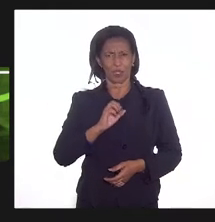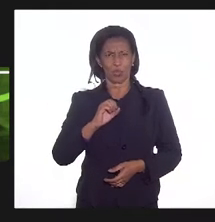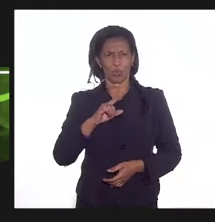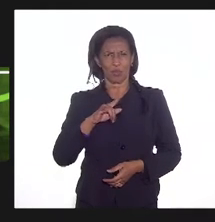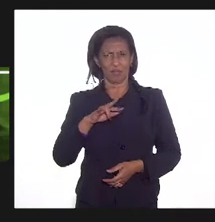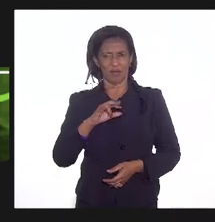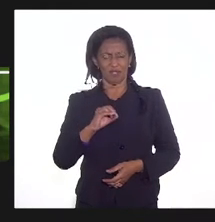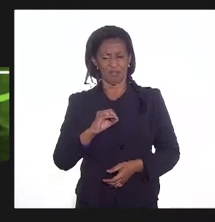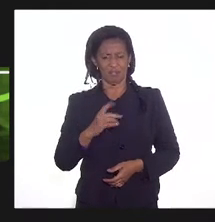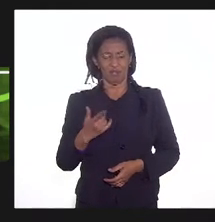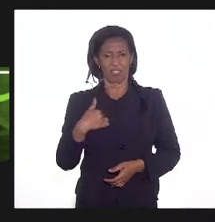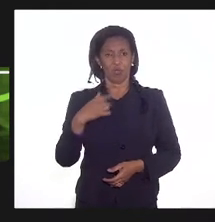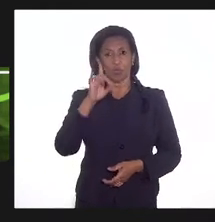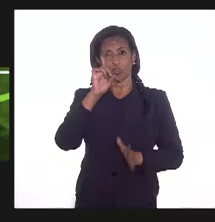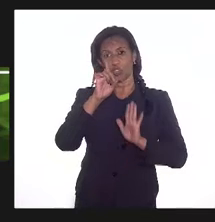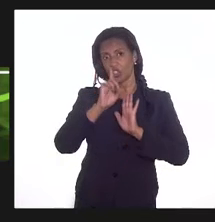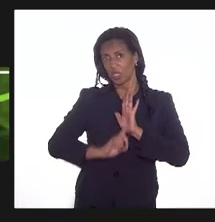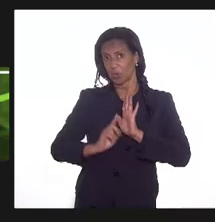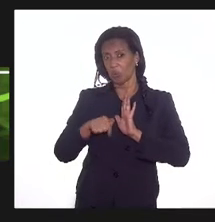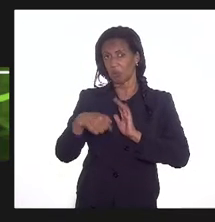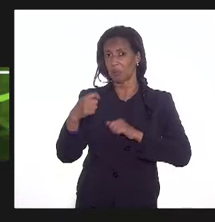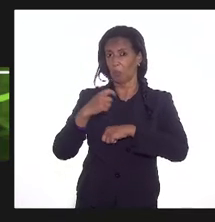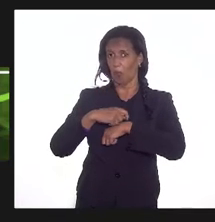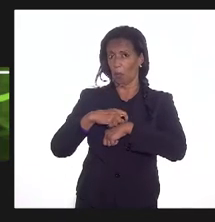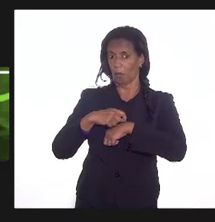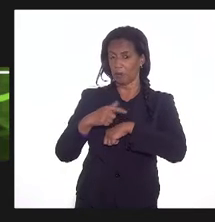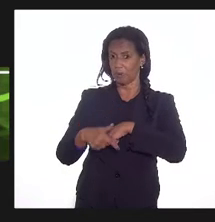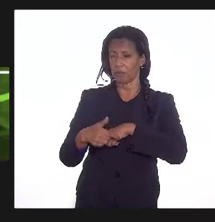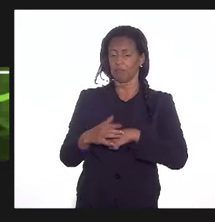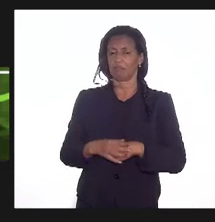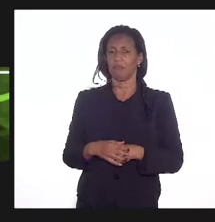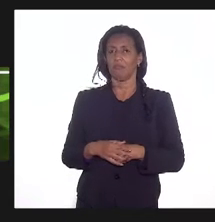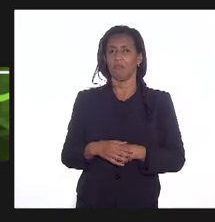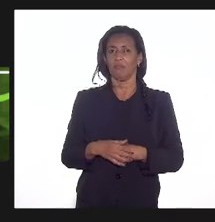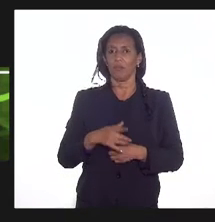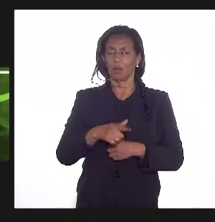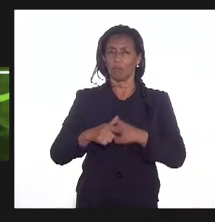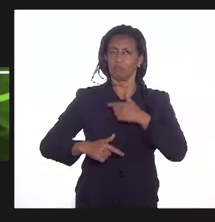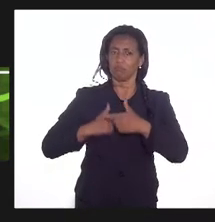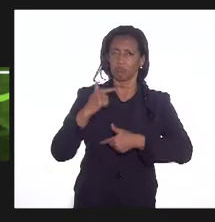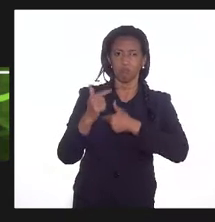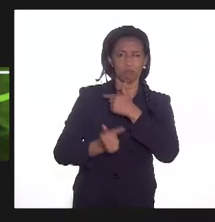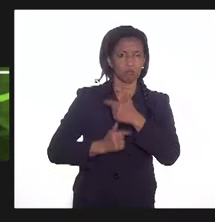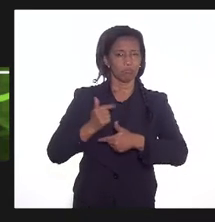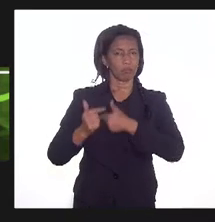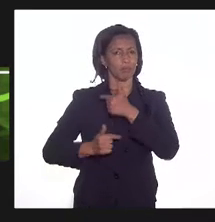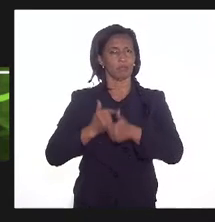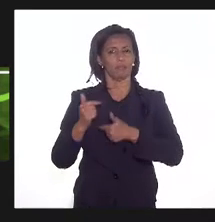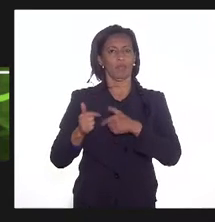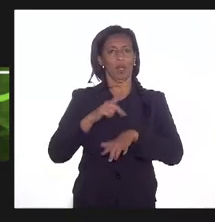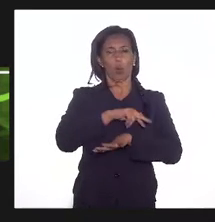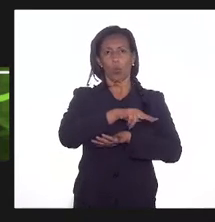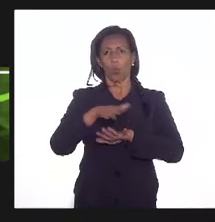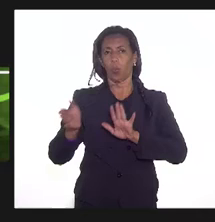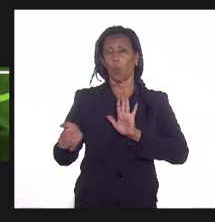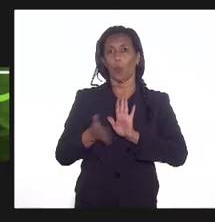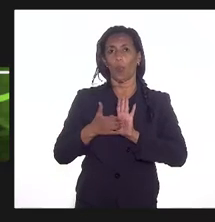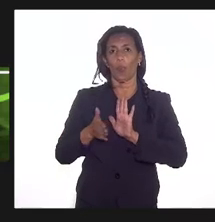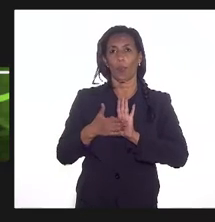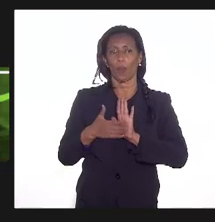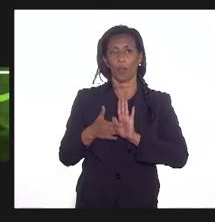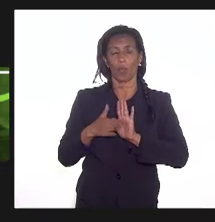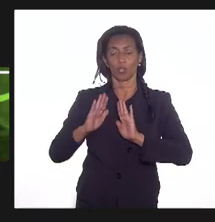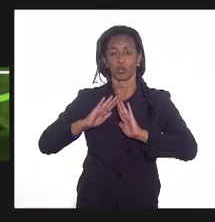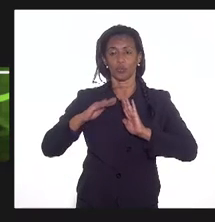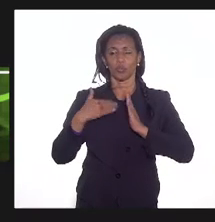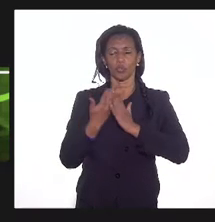enquanto diretor nesse momento é engajada nessa nessa todas essas propostas aí né essa proposta